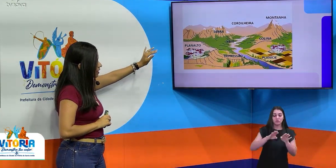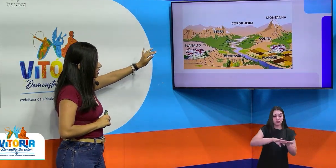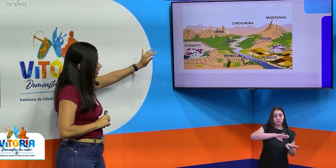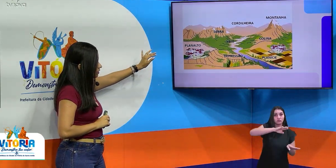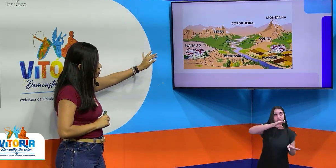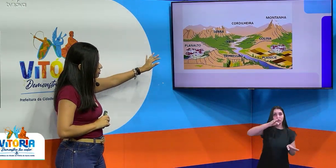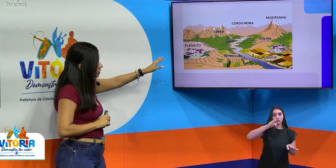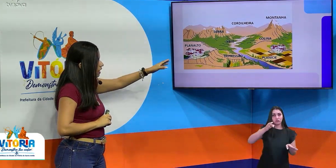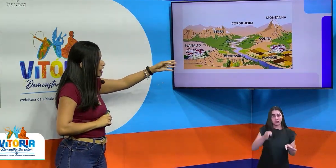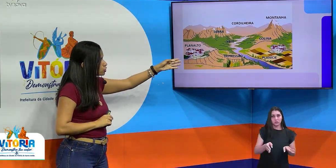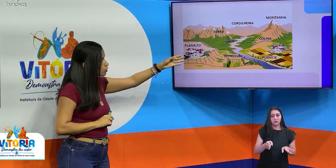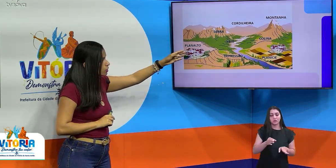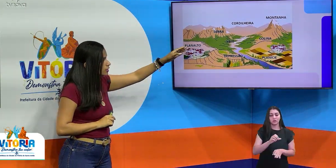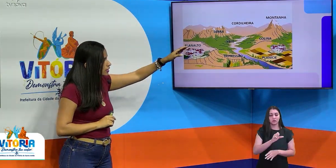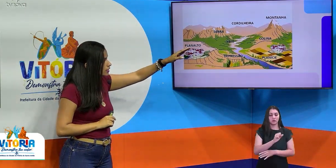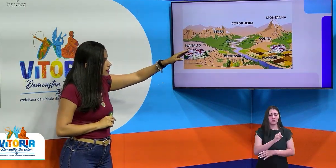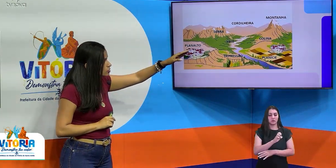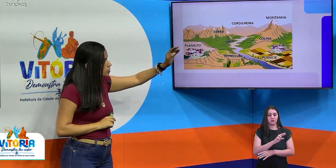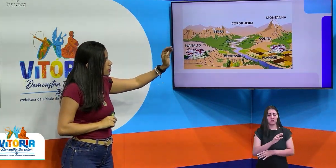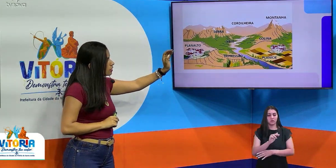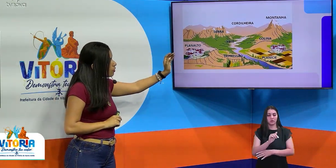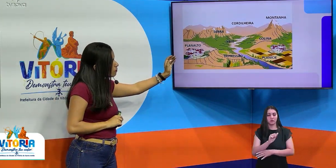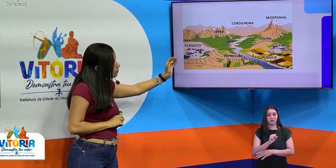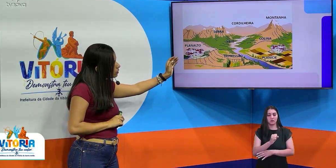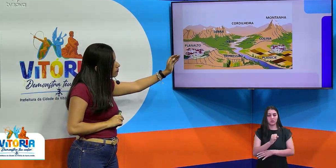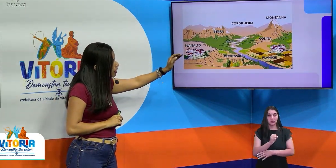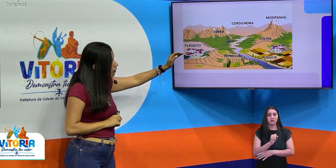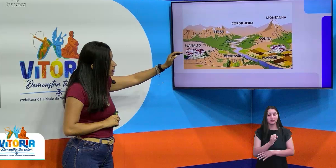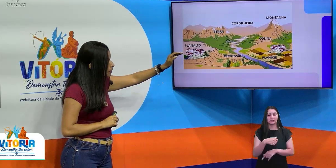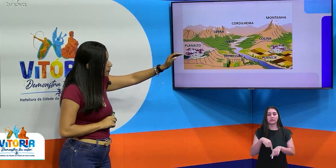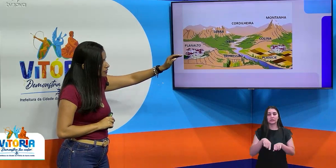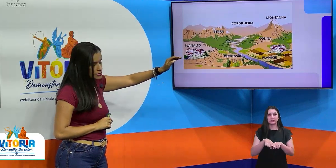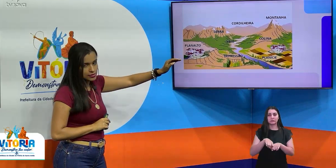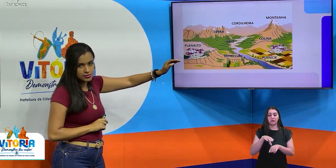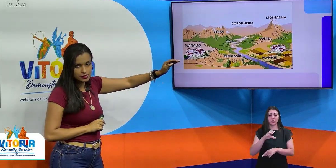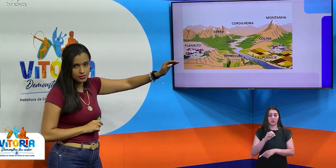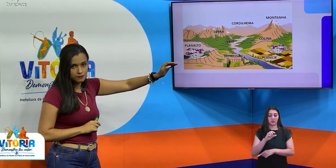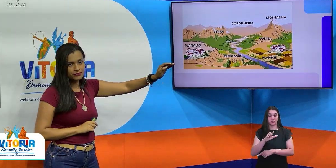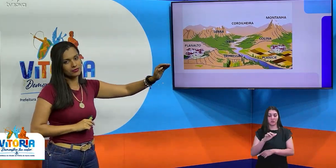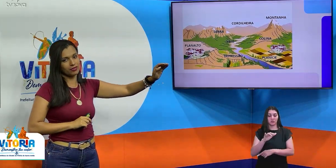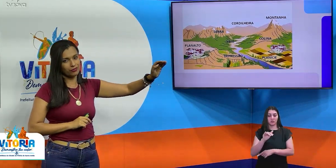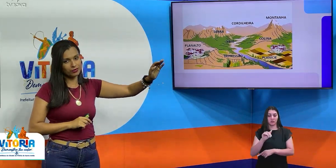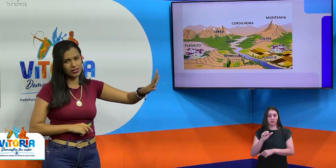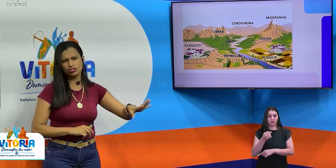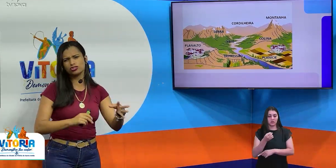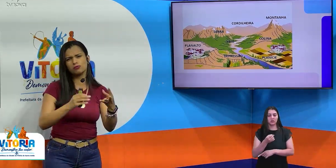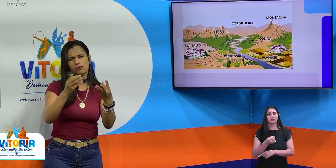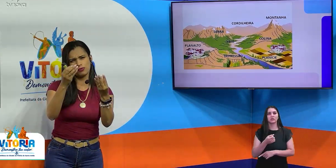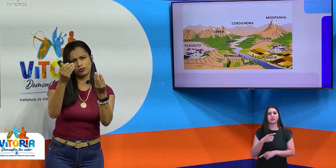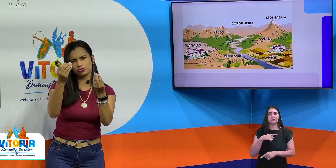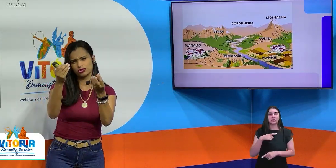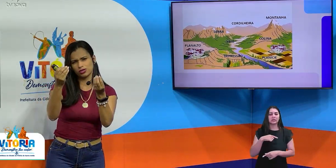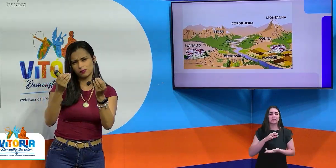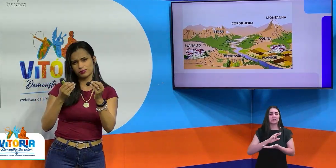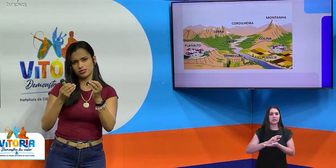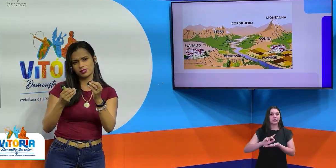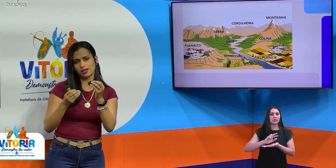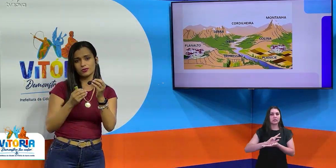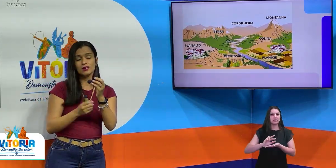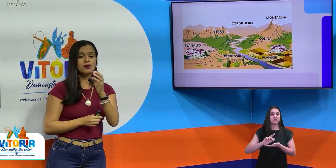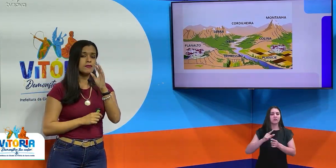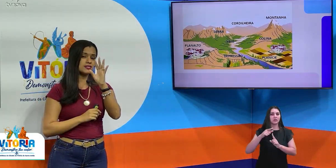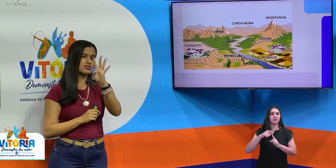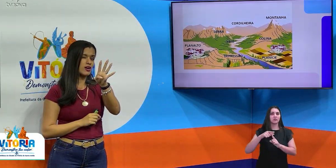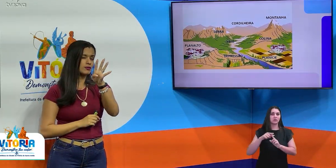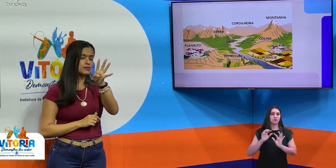As serras, as colinas, que é um pouquinho maior que a planície. Tá vendo? Existem muitos tipos,